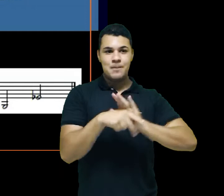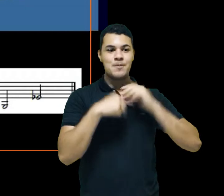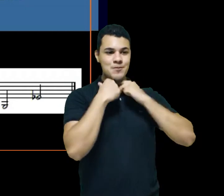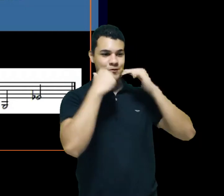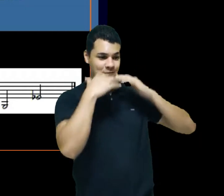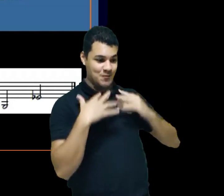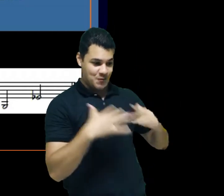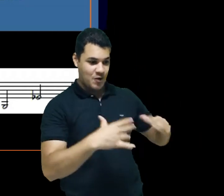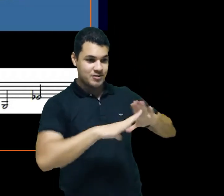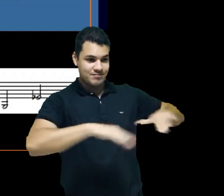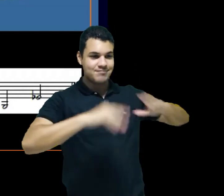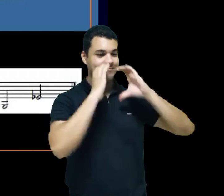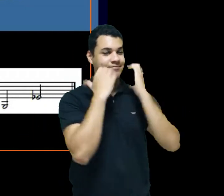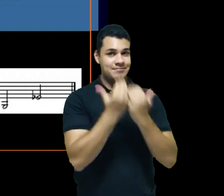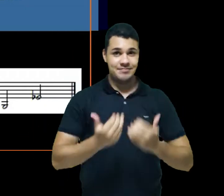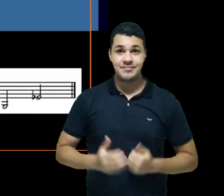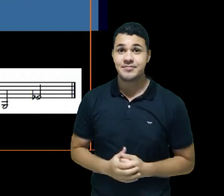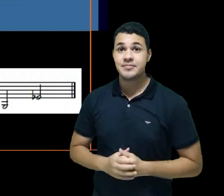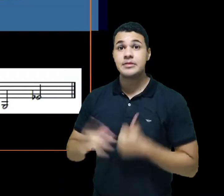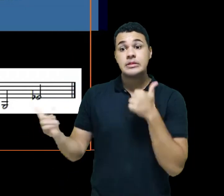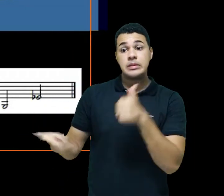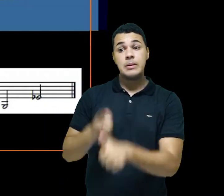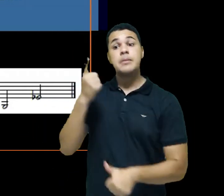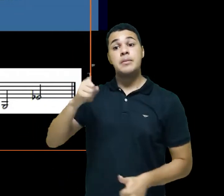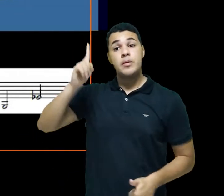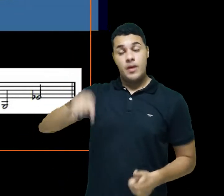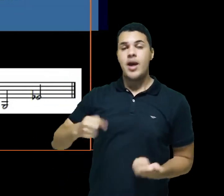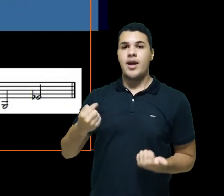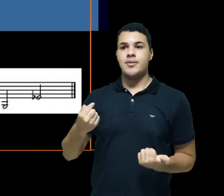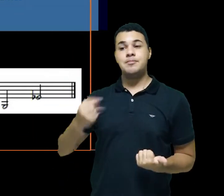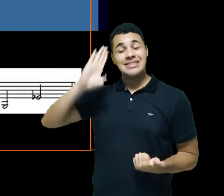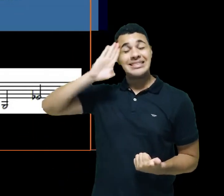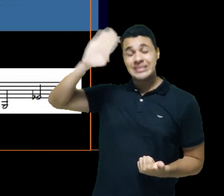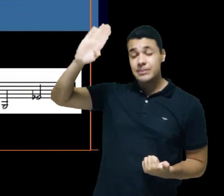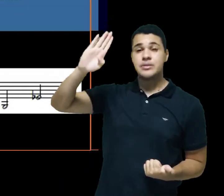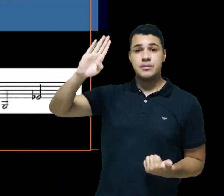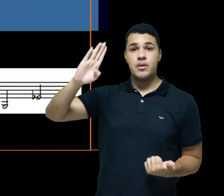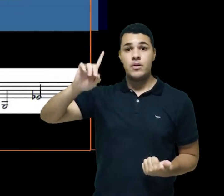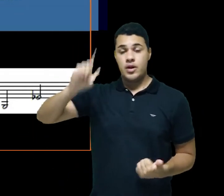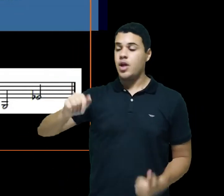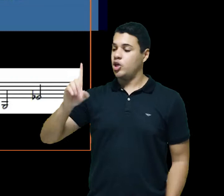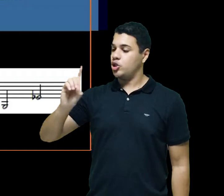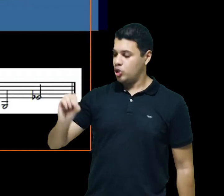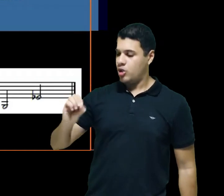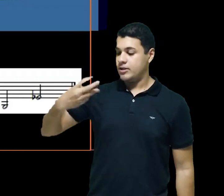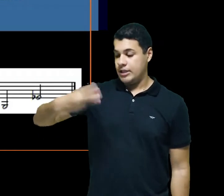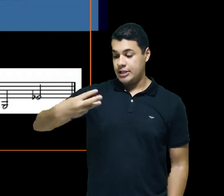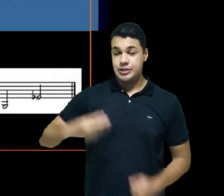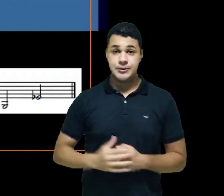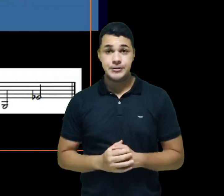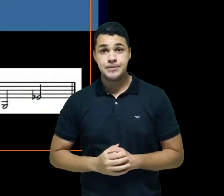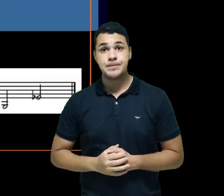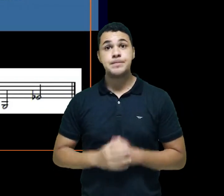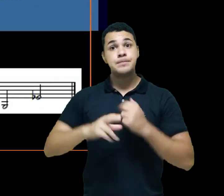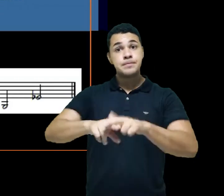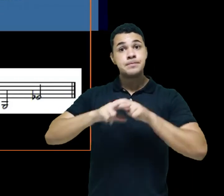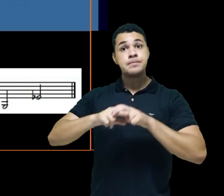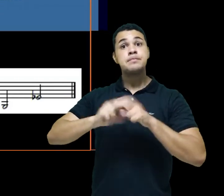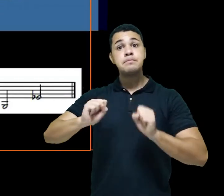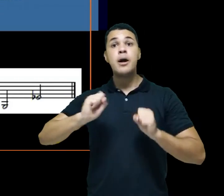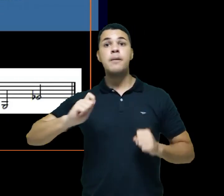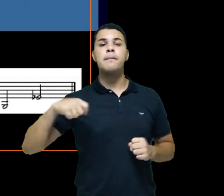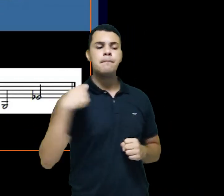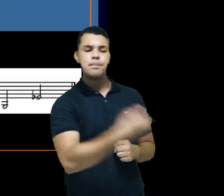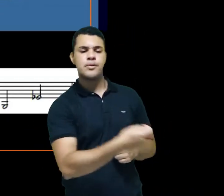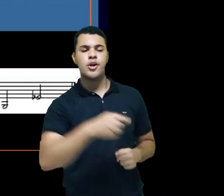infantis. Vamos tomar como base o Dó central e vamos chamá-lo de Dó 3. Pensando assim,